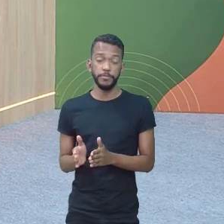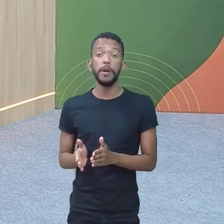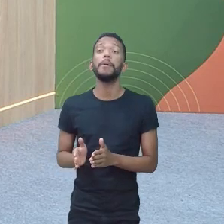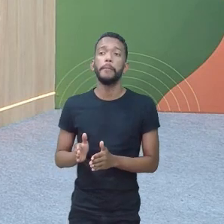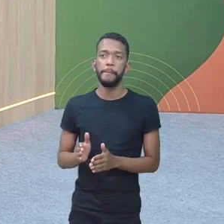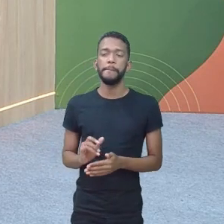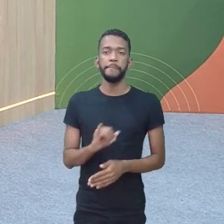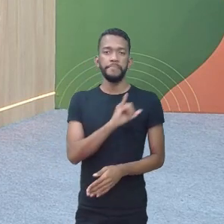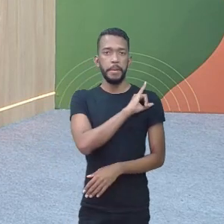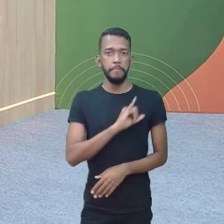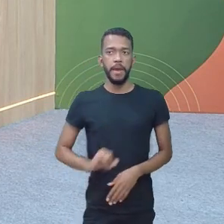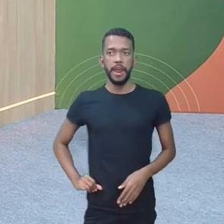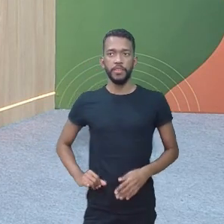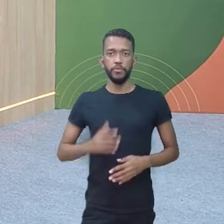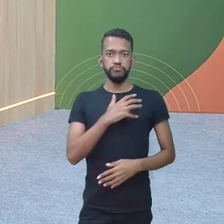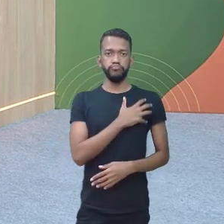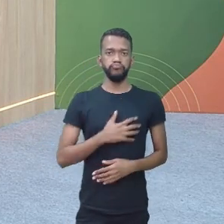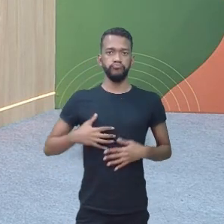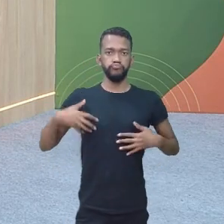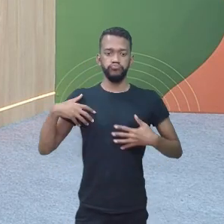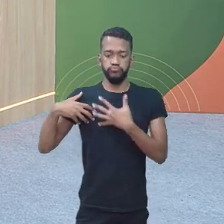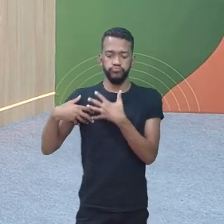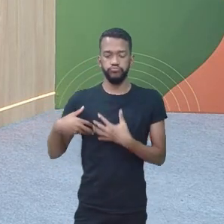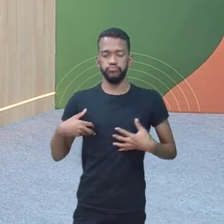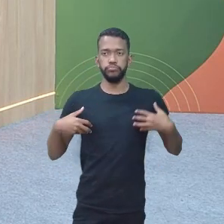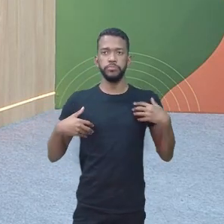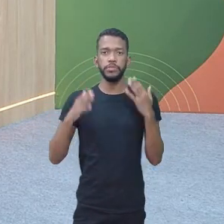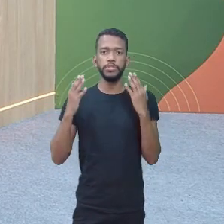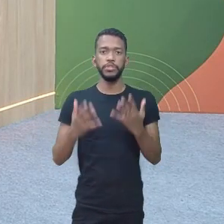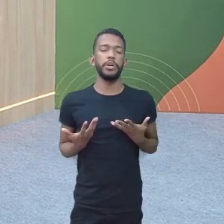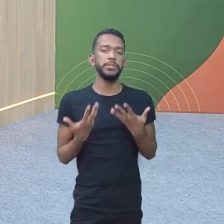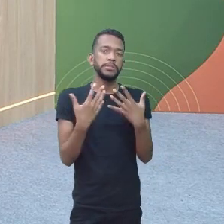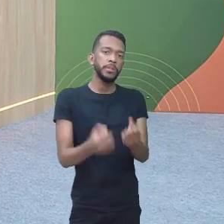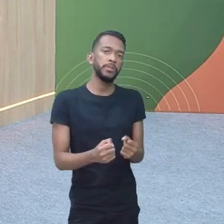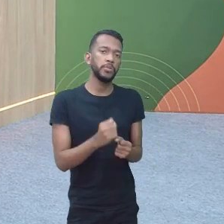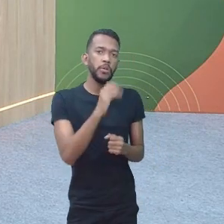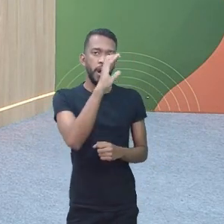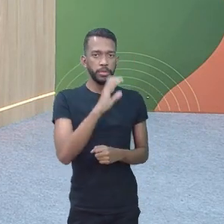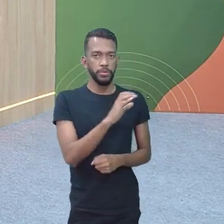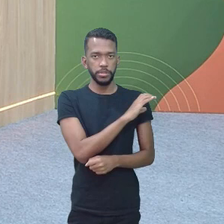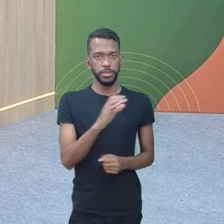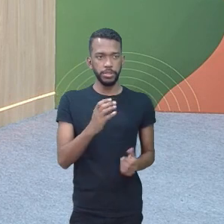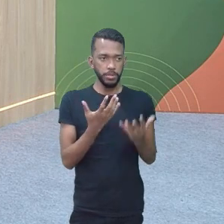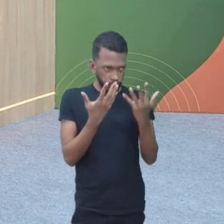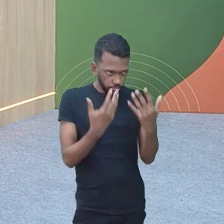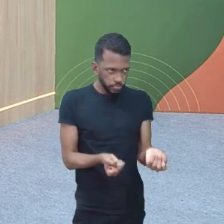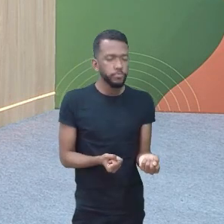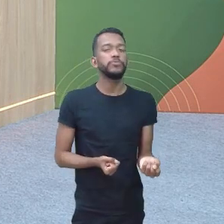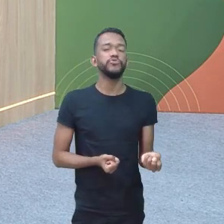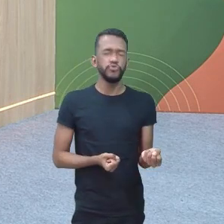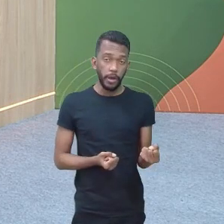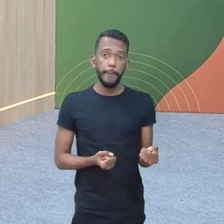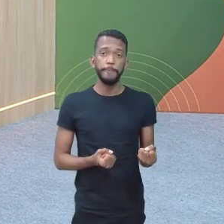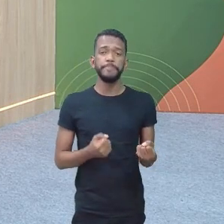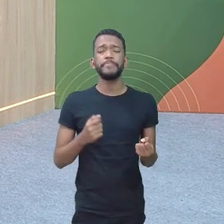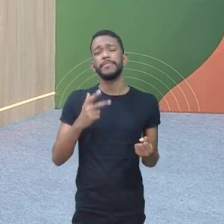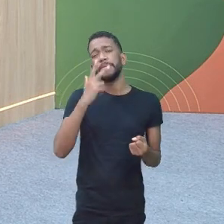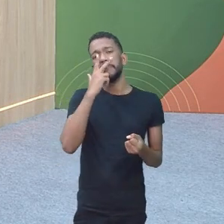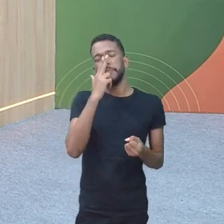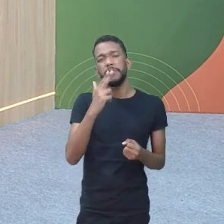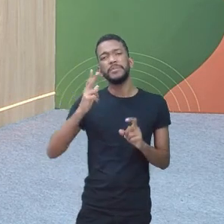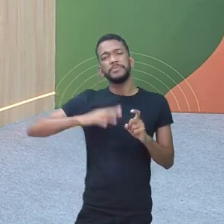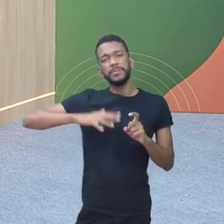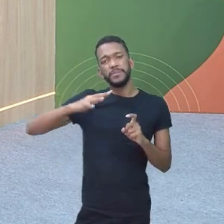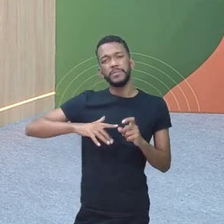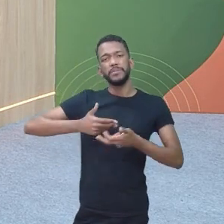esse imperador romano, ele se converteu ao catolicismo, e aí, pela mitologia